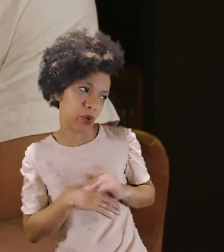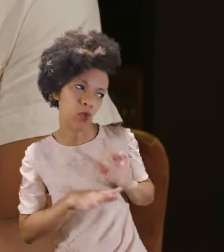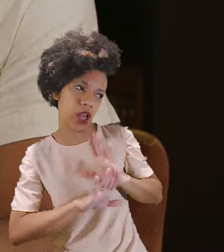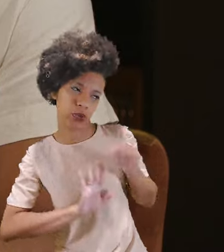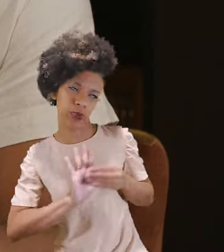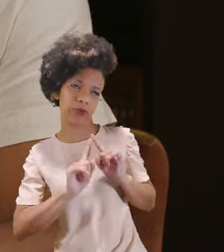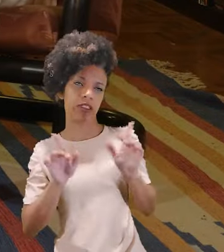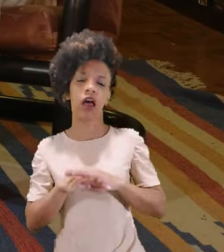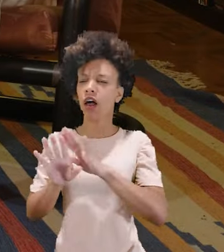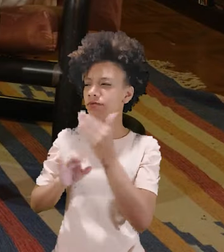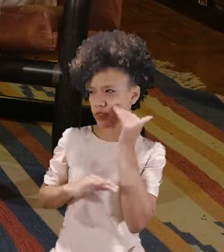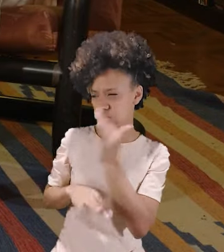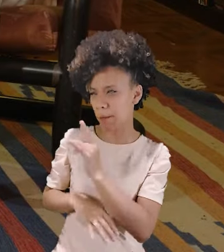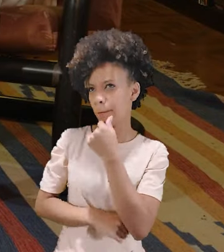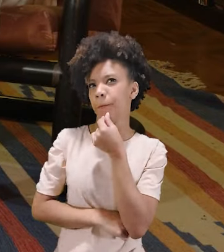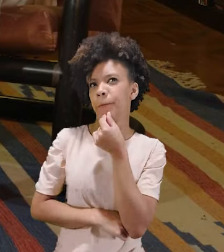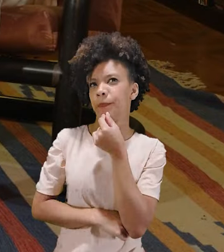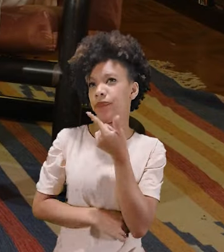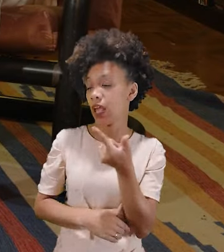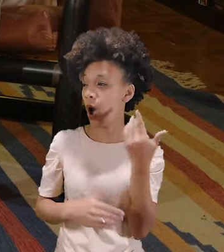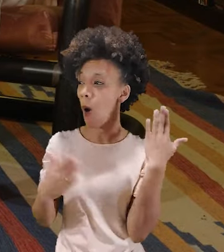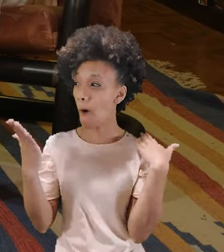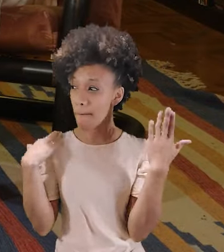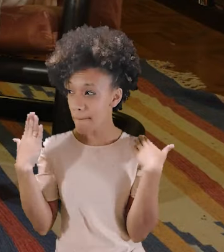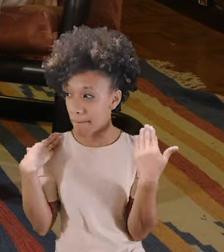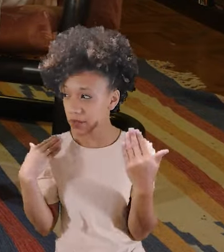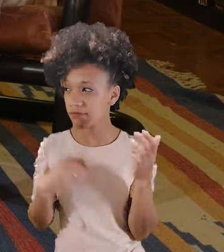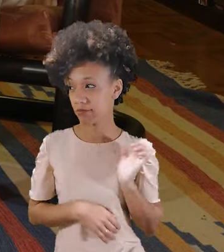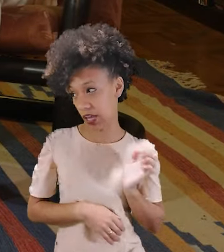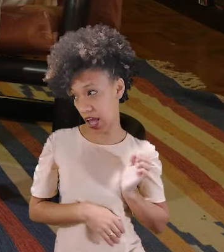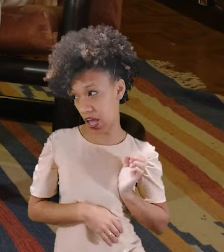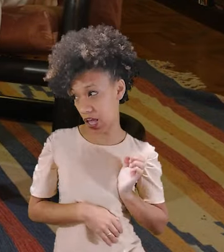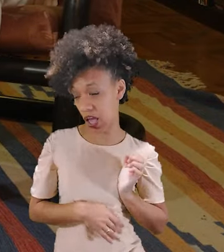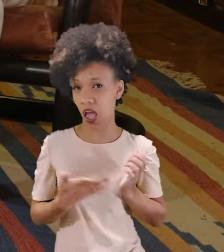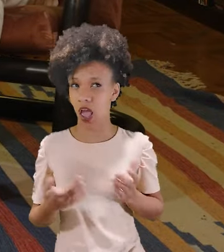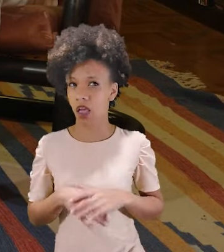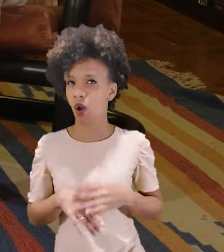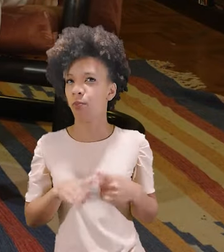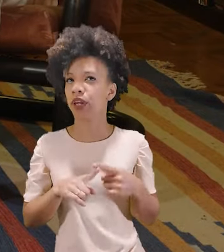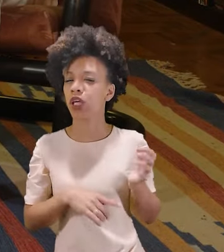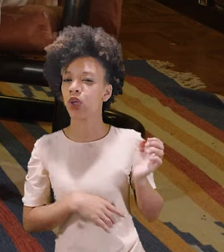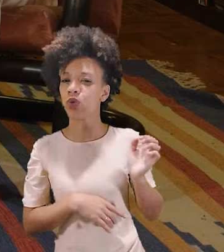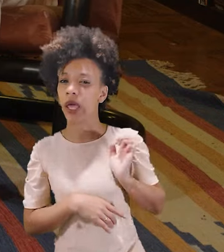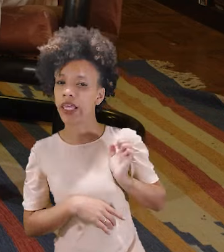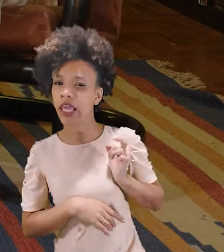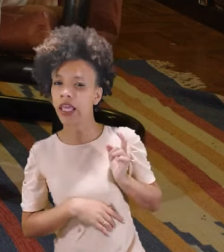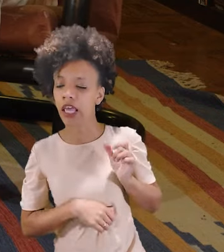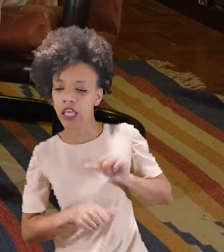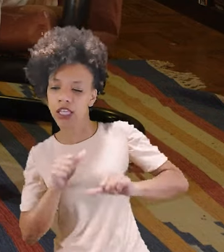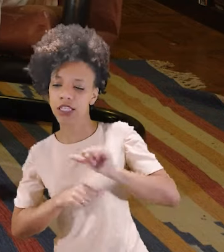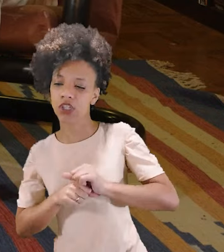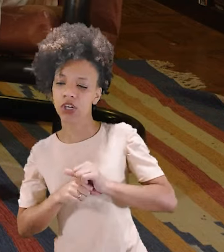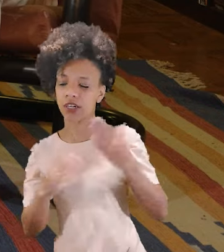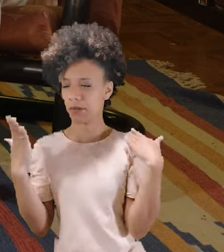todo mundo entendeu Entendi mas assim agora eu entendi a questão do Marinheiro ser gay que muita gente faz essa piada não é que o cara é gay vira marinheiro